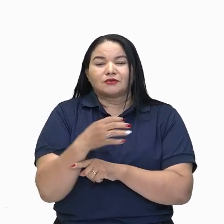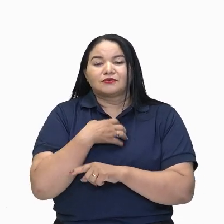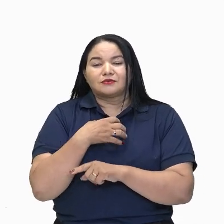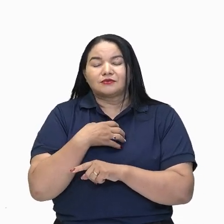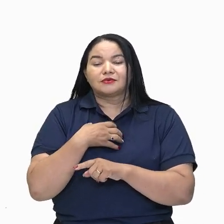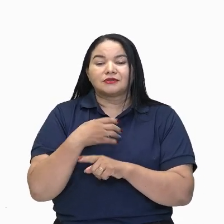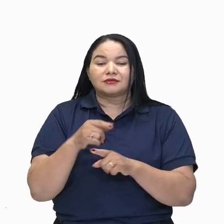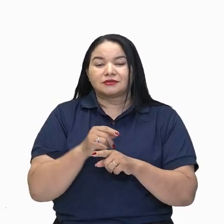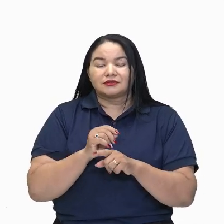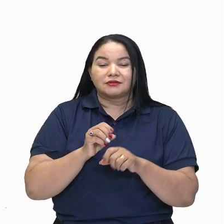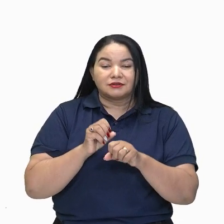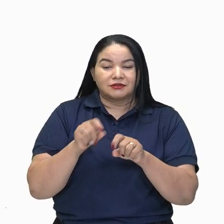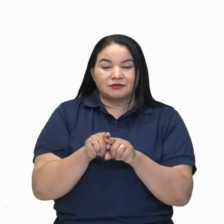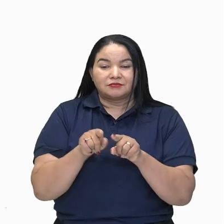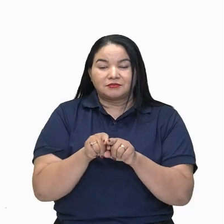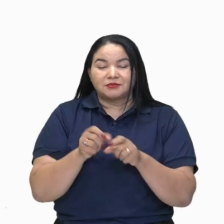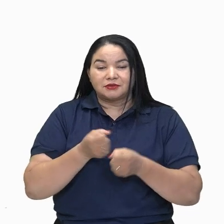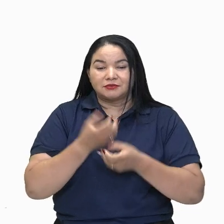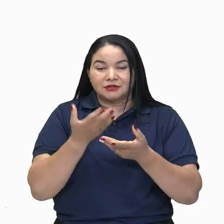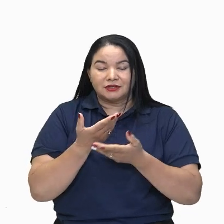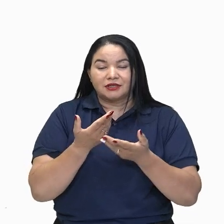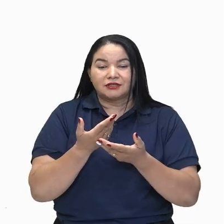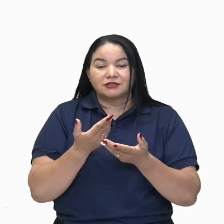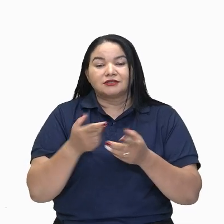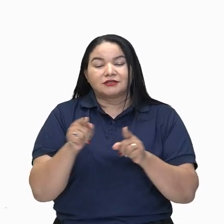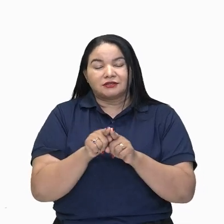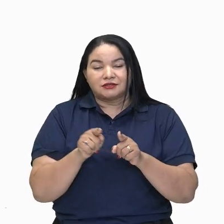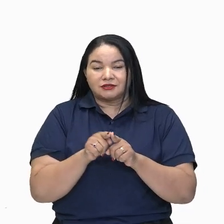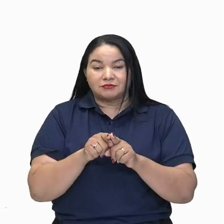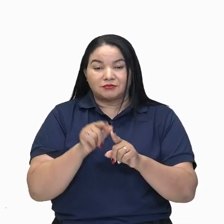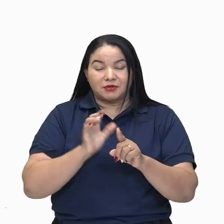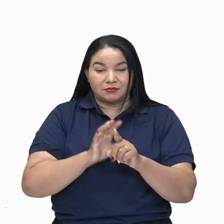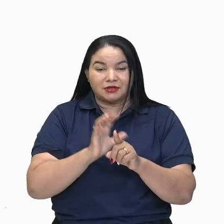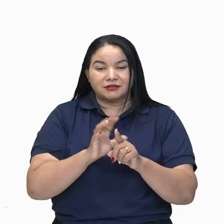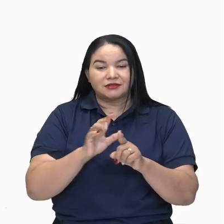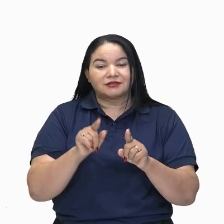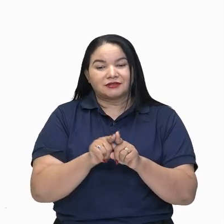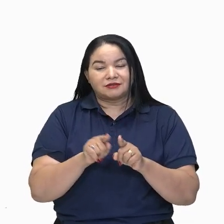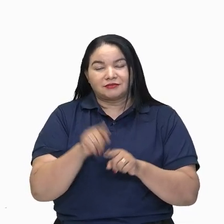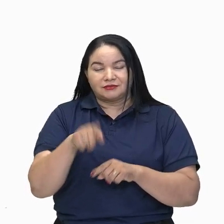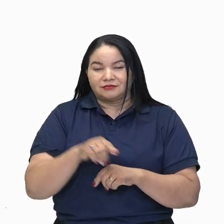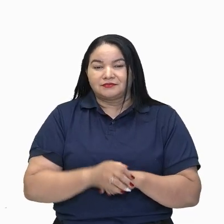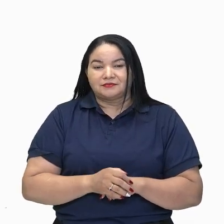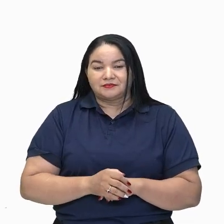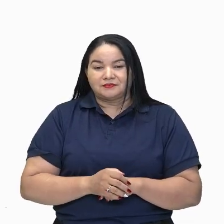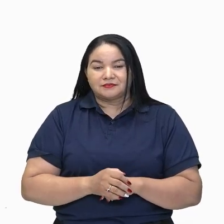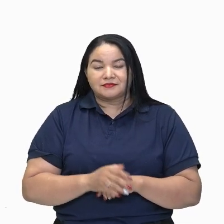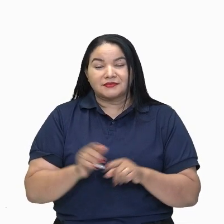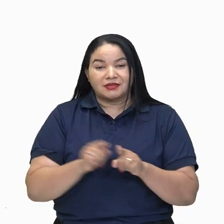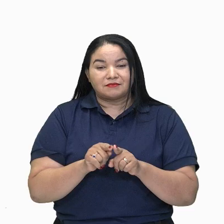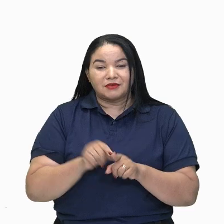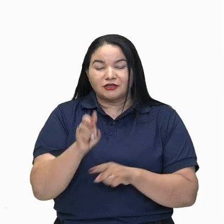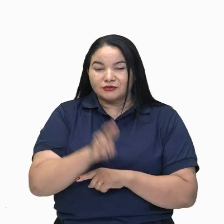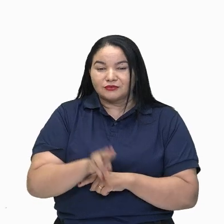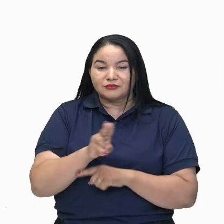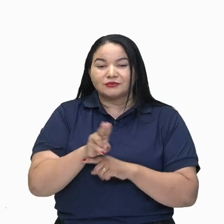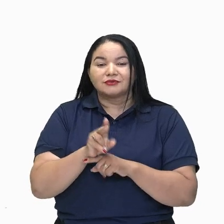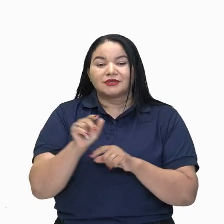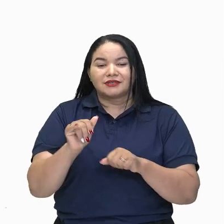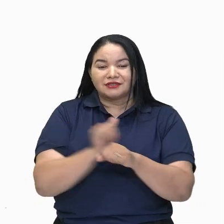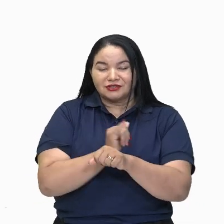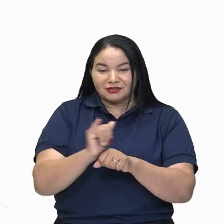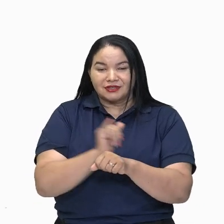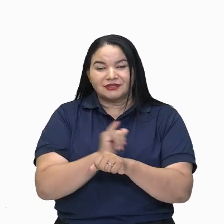imagens impactantes, mensagens claras e concisas, e etc. Observe aí que está se utilizando as